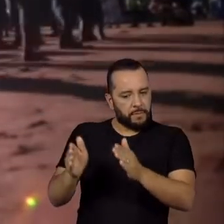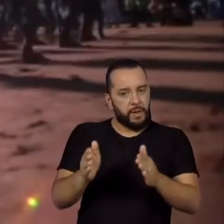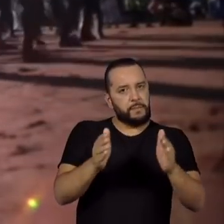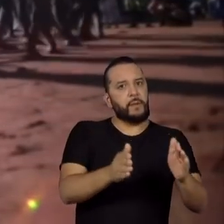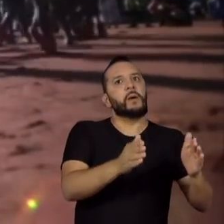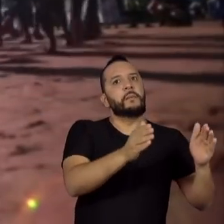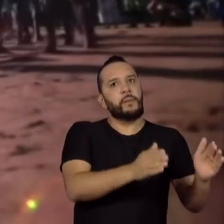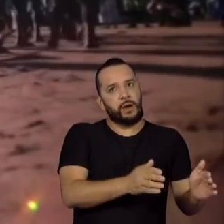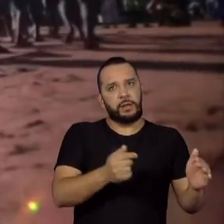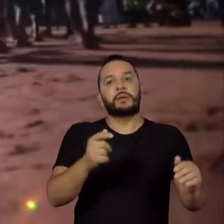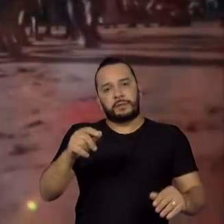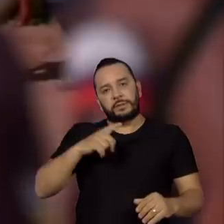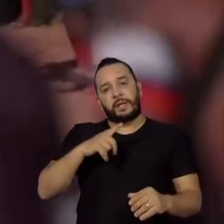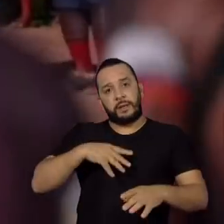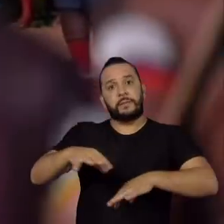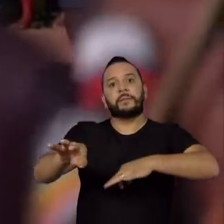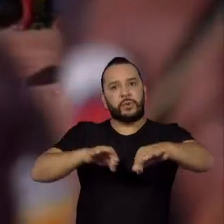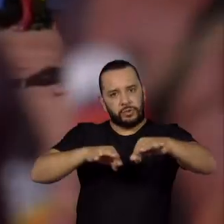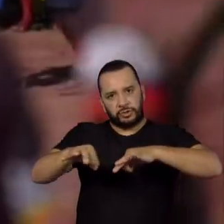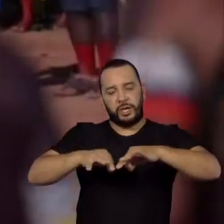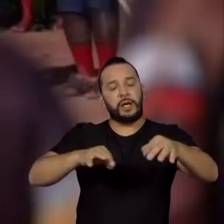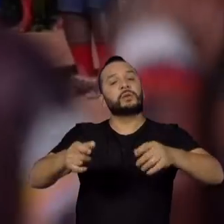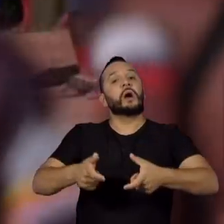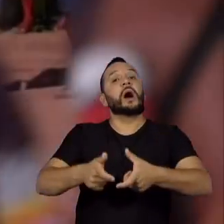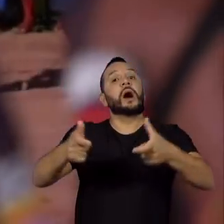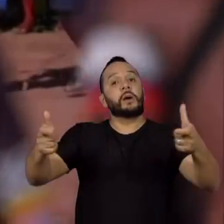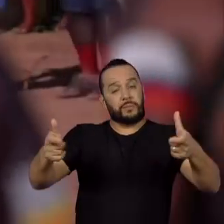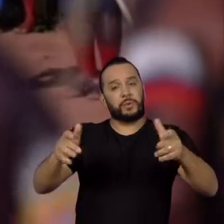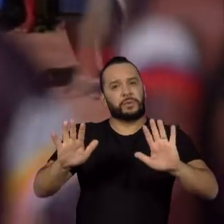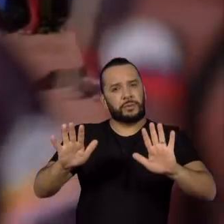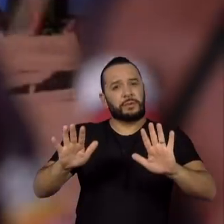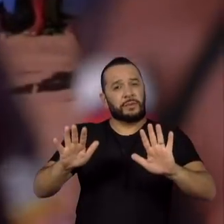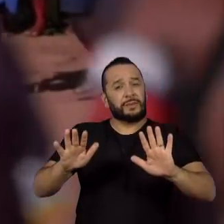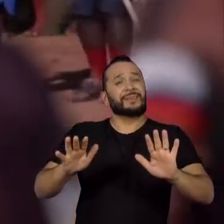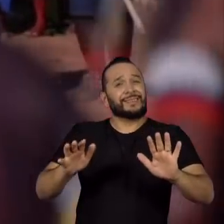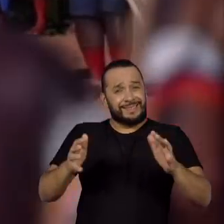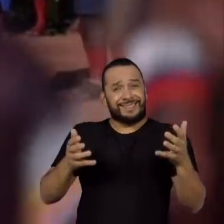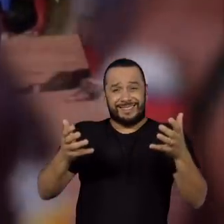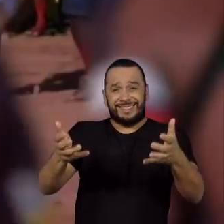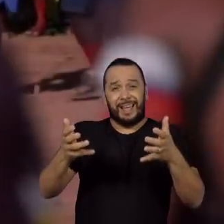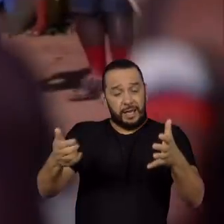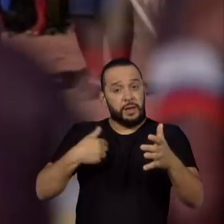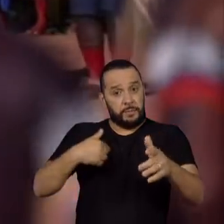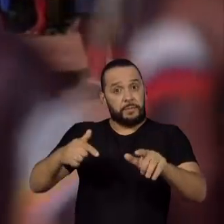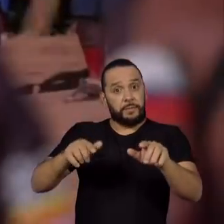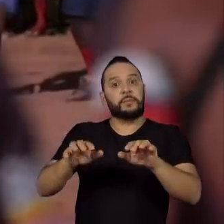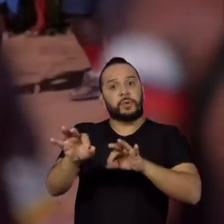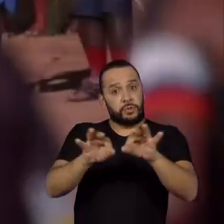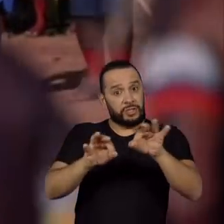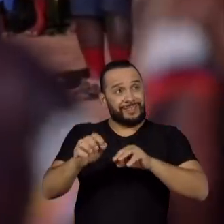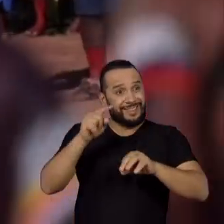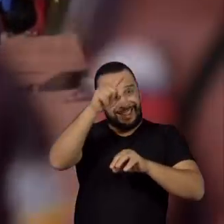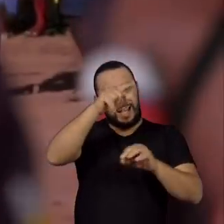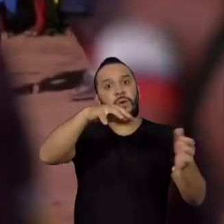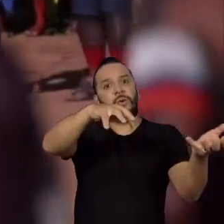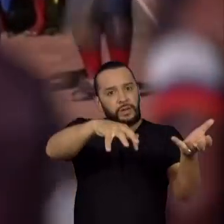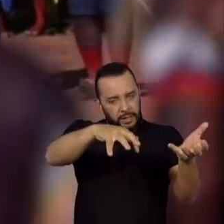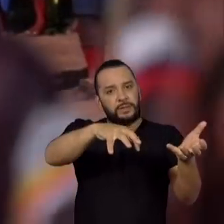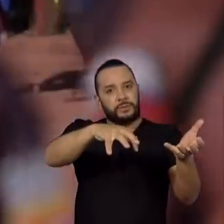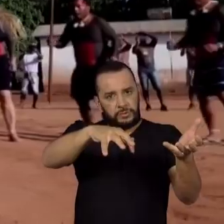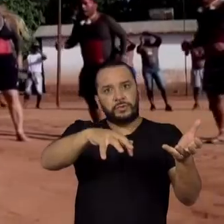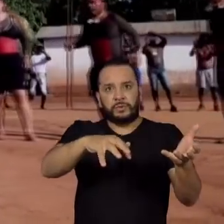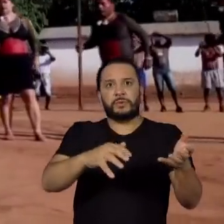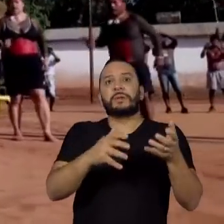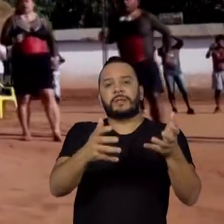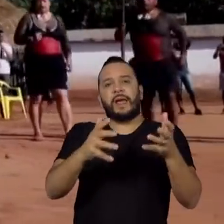amplo e abrangente projeto anti-indígena, que avança a passos largos no Congresso Nacional e é